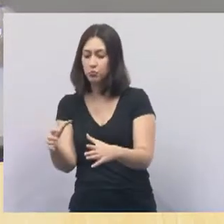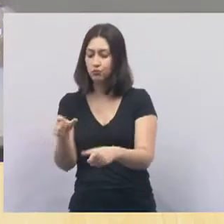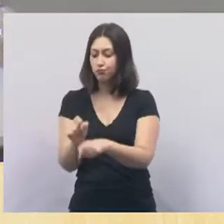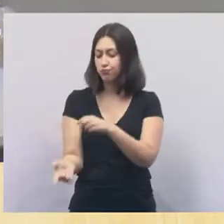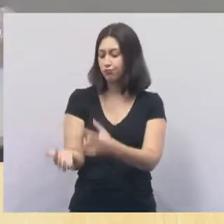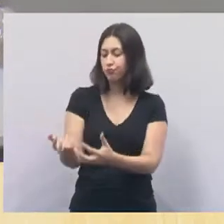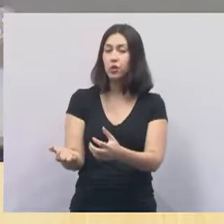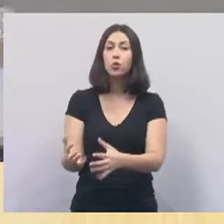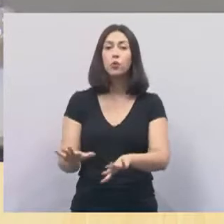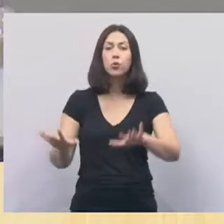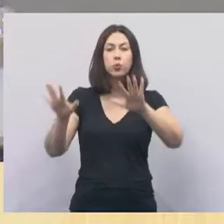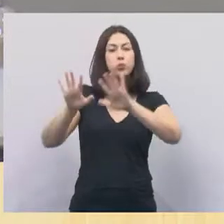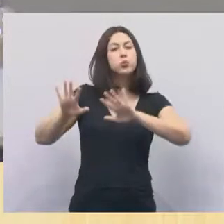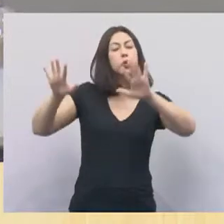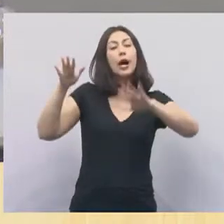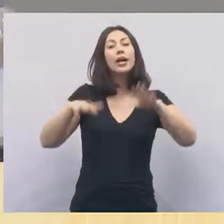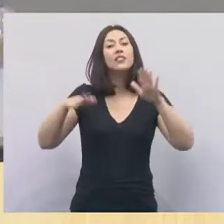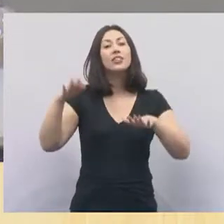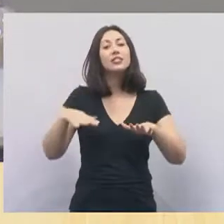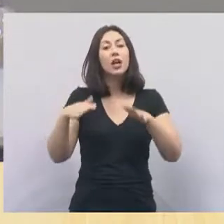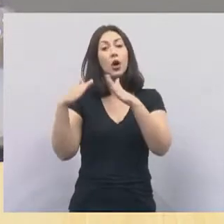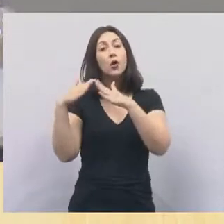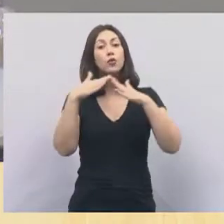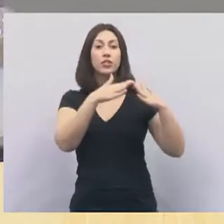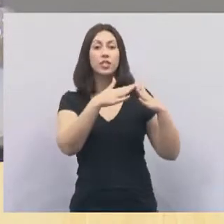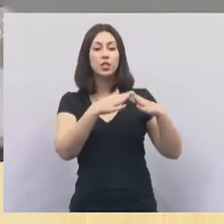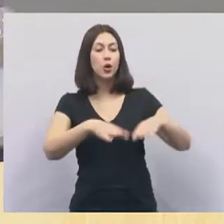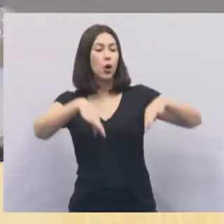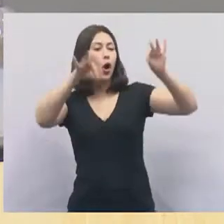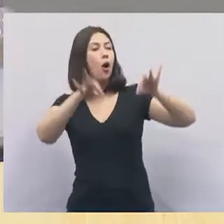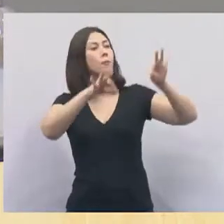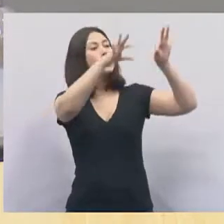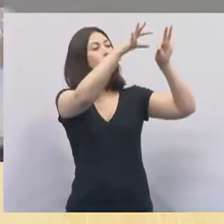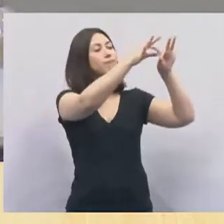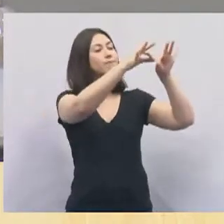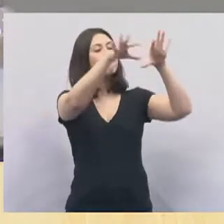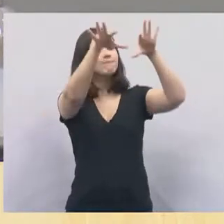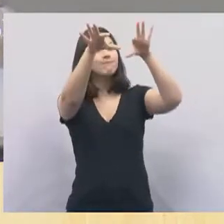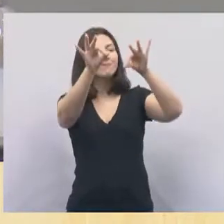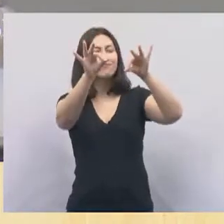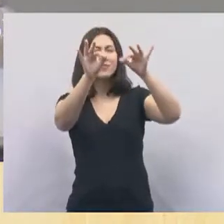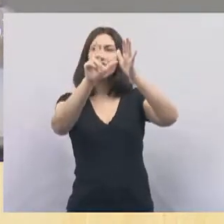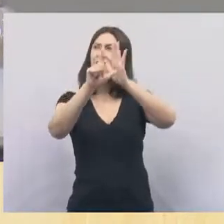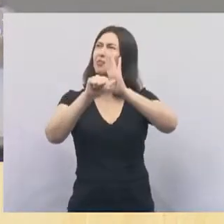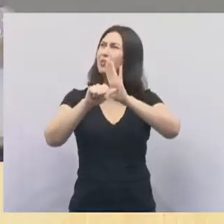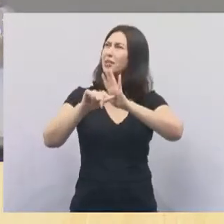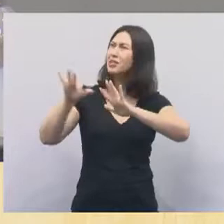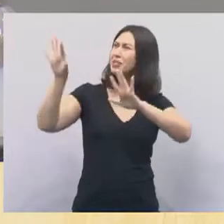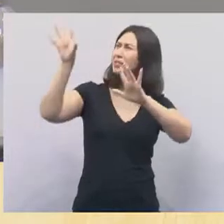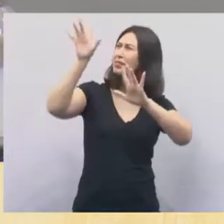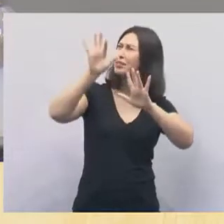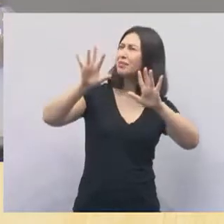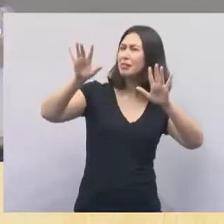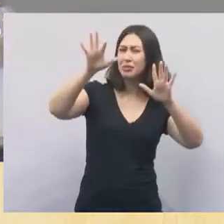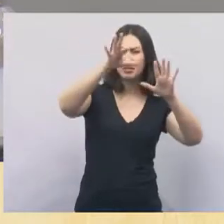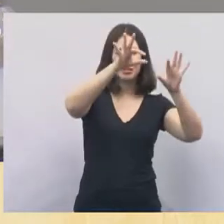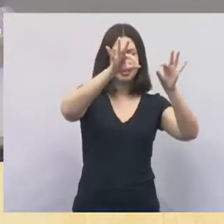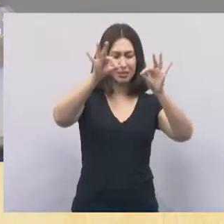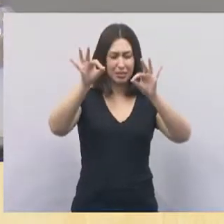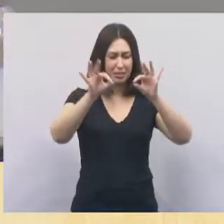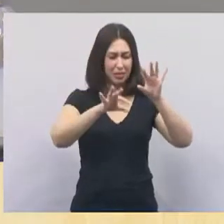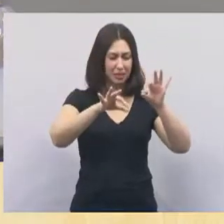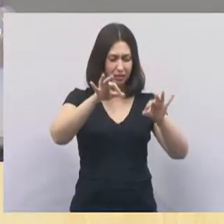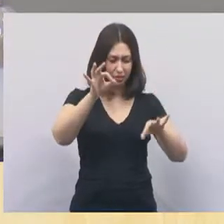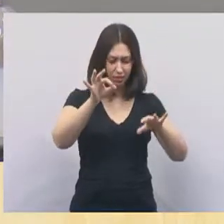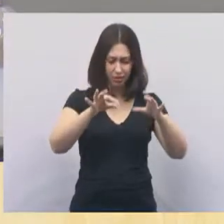o vizinho estende roupa no varal de repente aquele monte de fumaça monte de